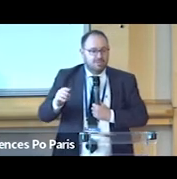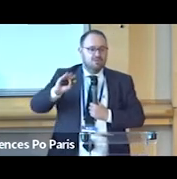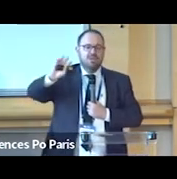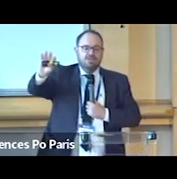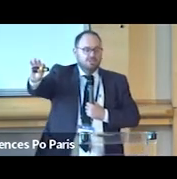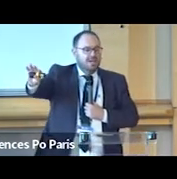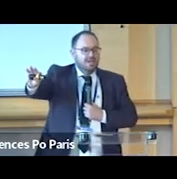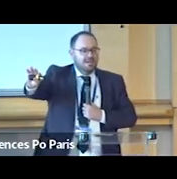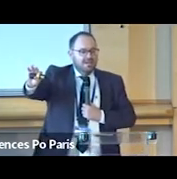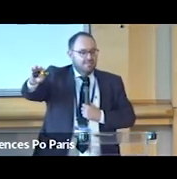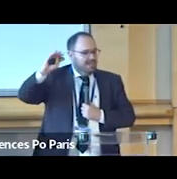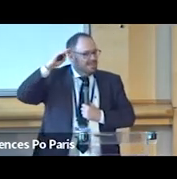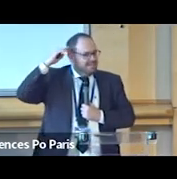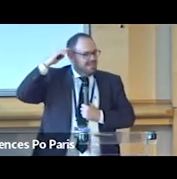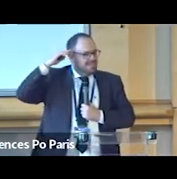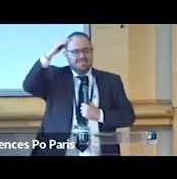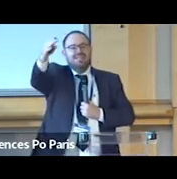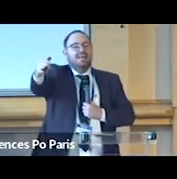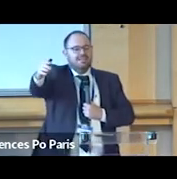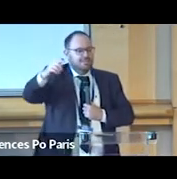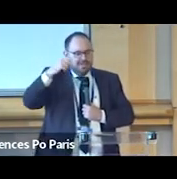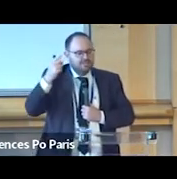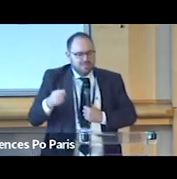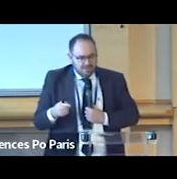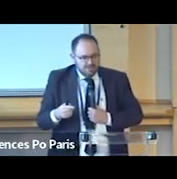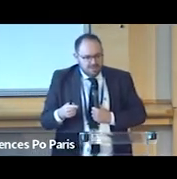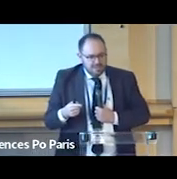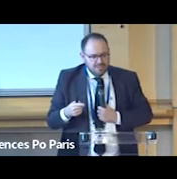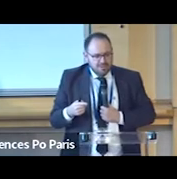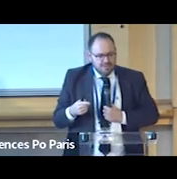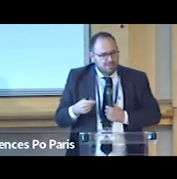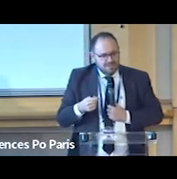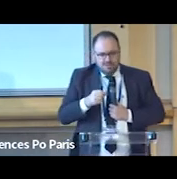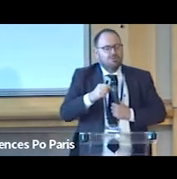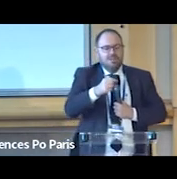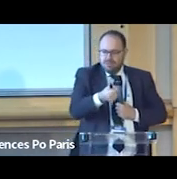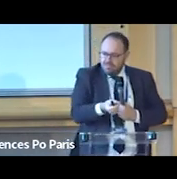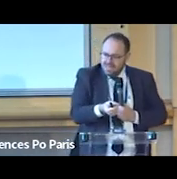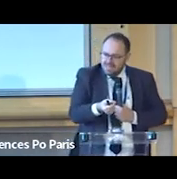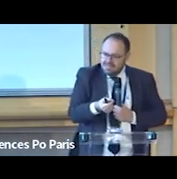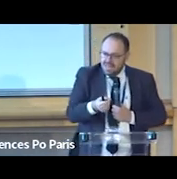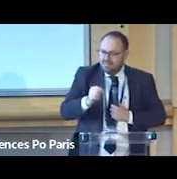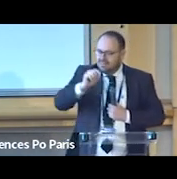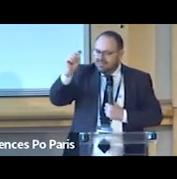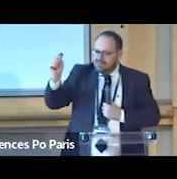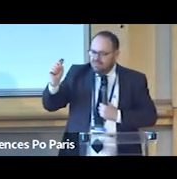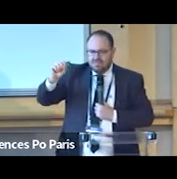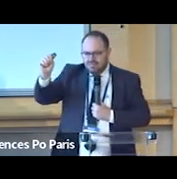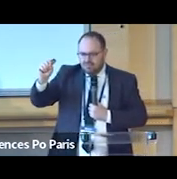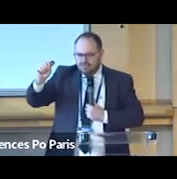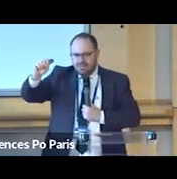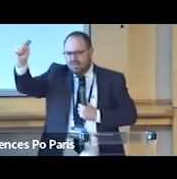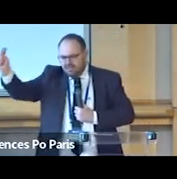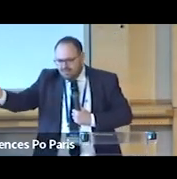comigo, já a minha ideia é de que aquela liberdade de expressão não tem que ser protegida. Então, eu começo a criminalizá-la,